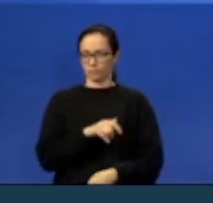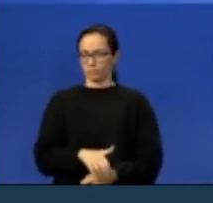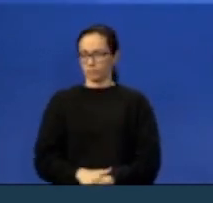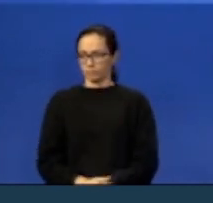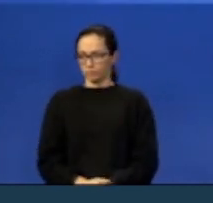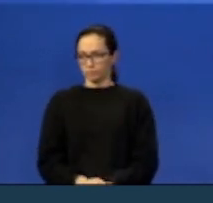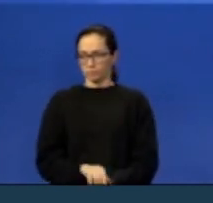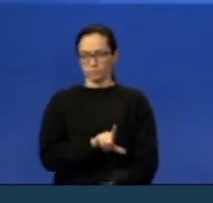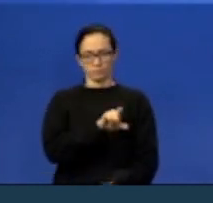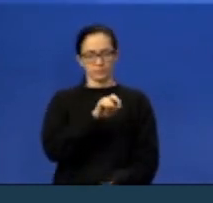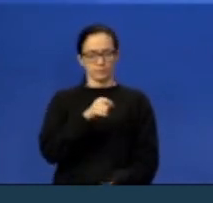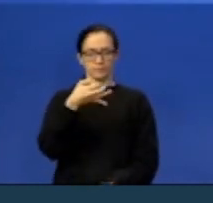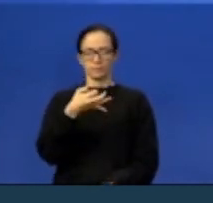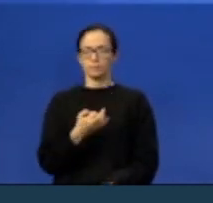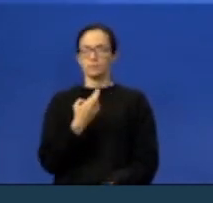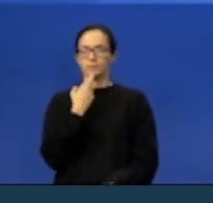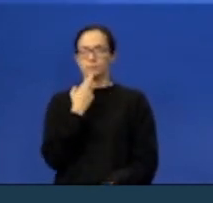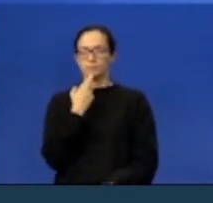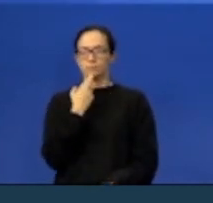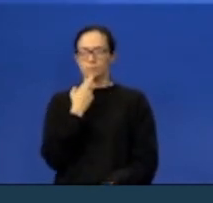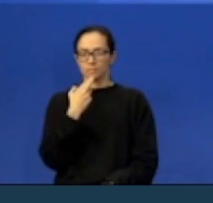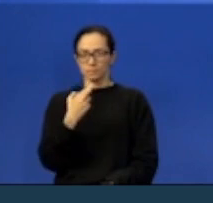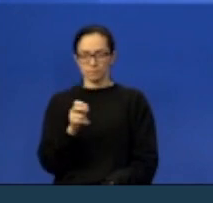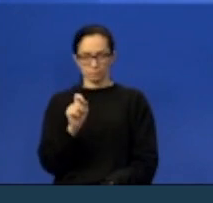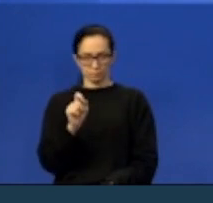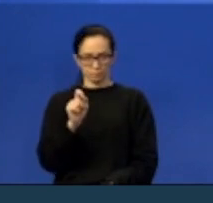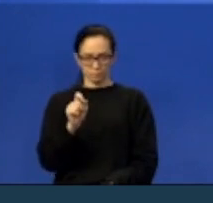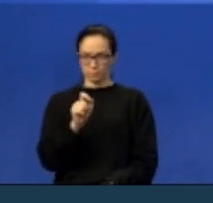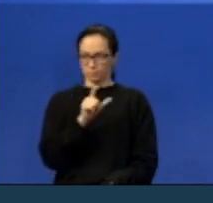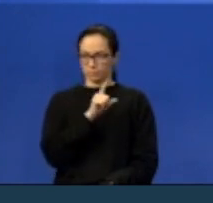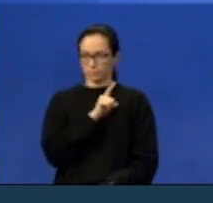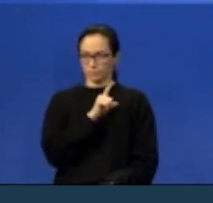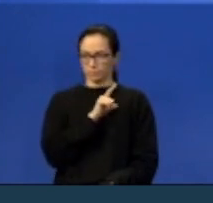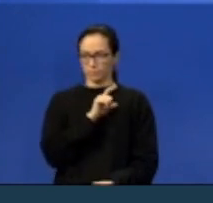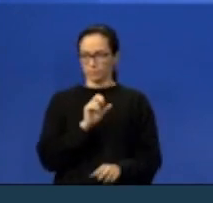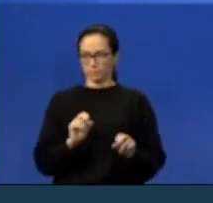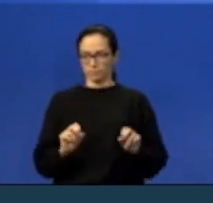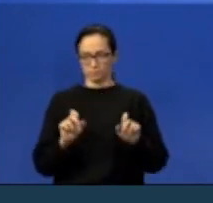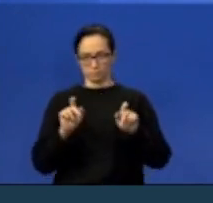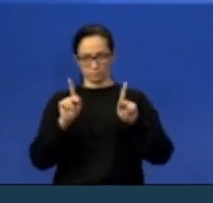vão avaliar as 5 alternativas, a letra A, a